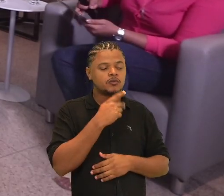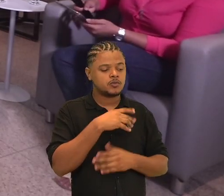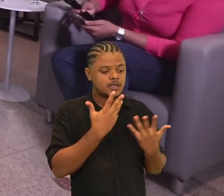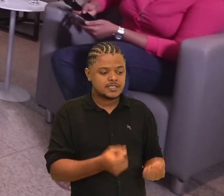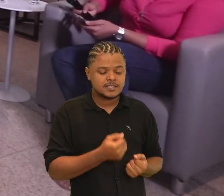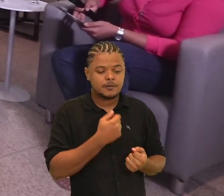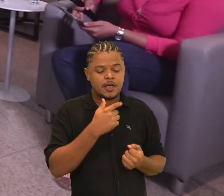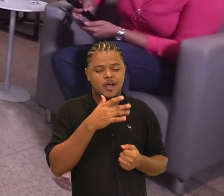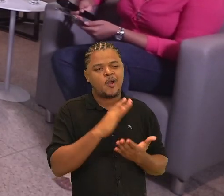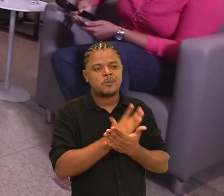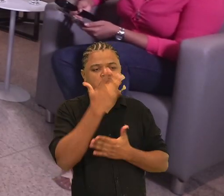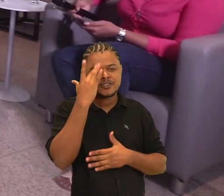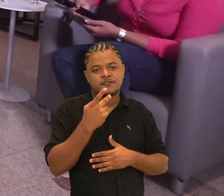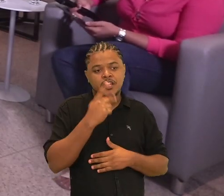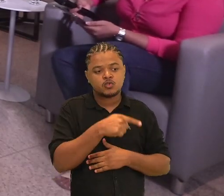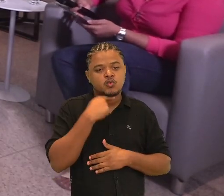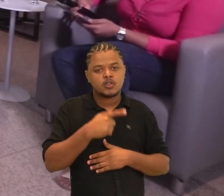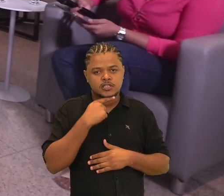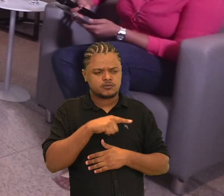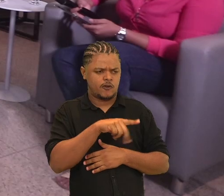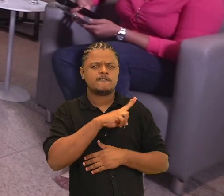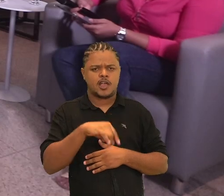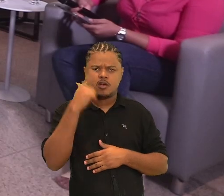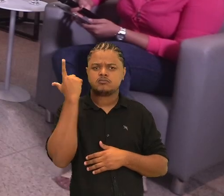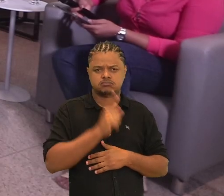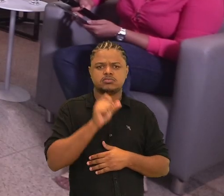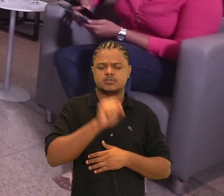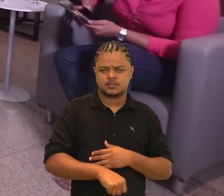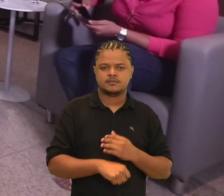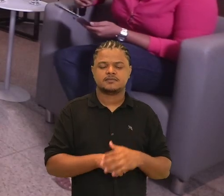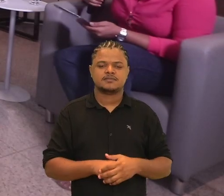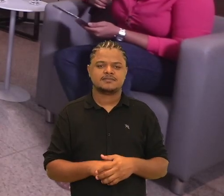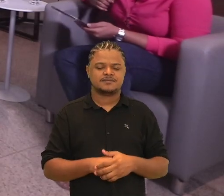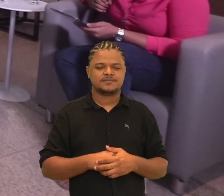você não vai conseguir, porque você vai. E se depender da mamãe é que vai.